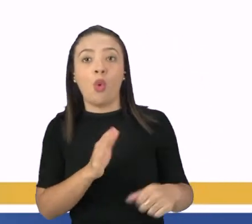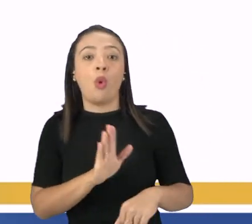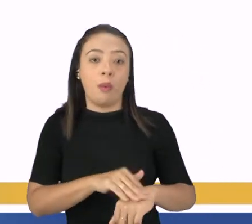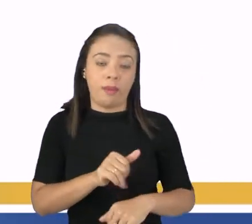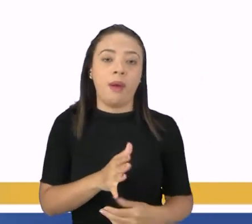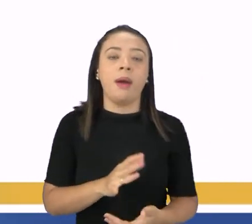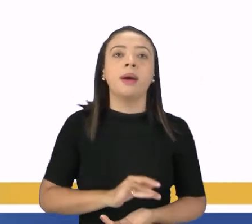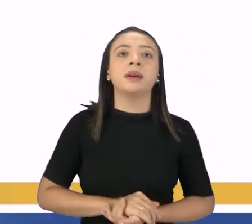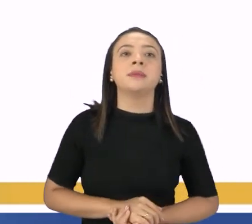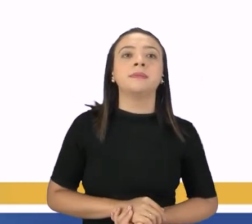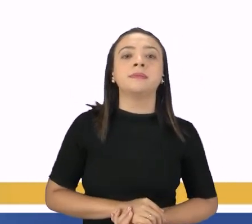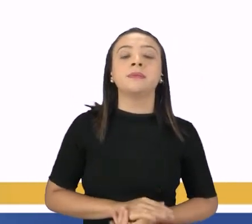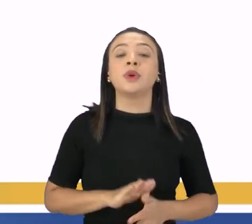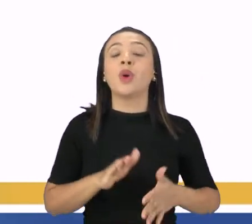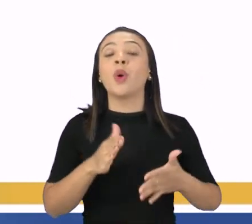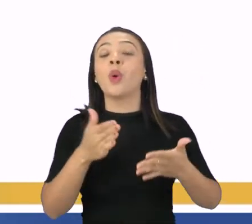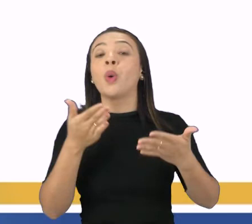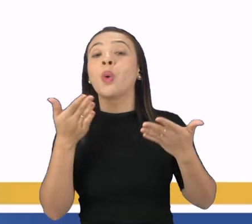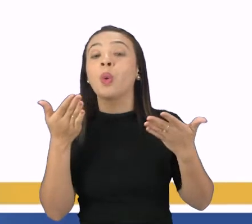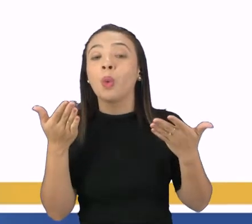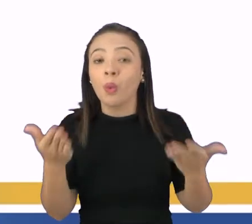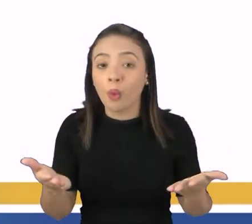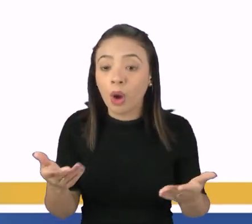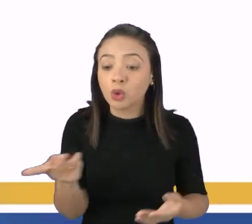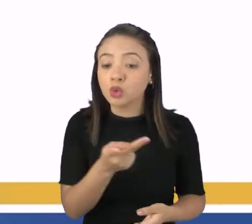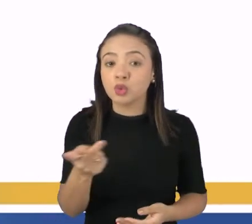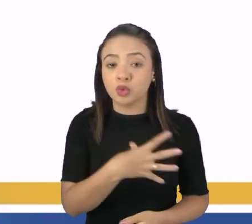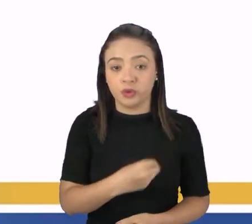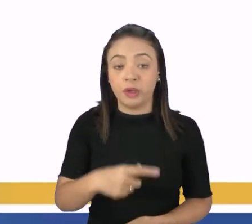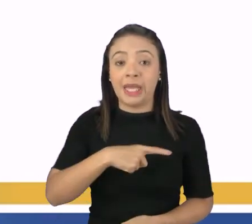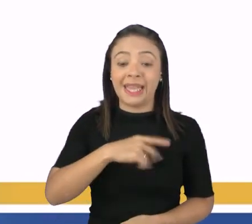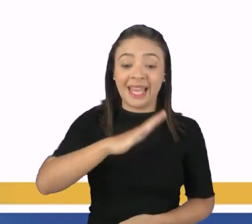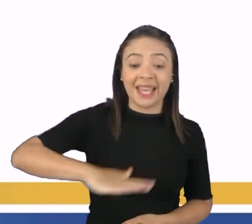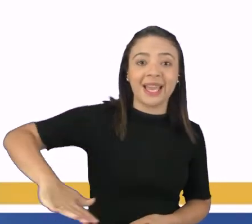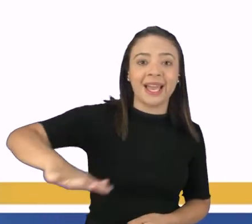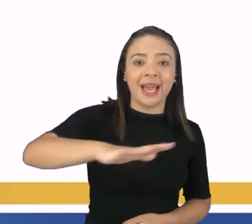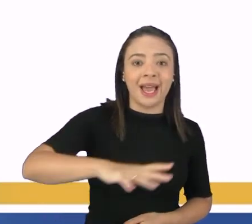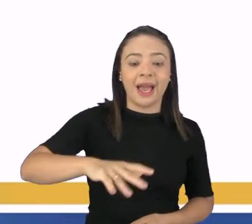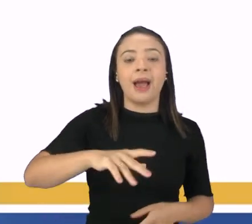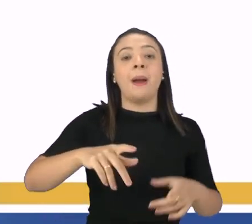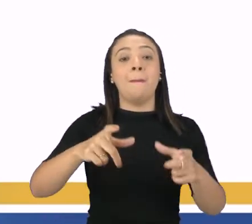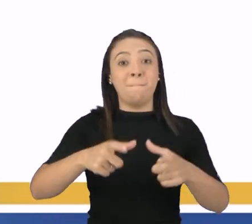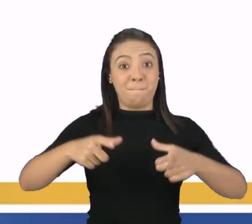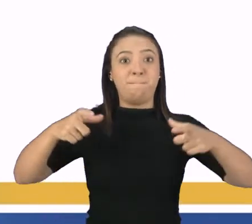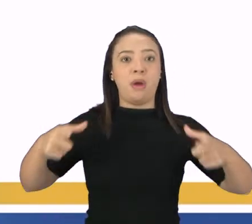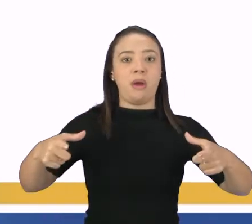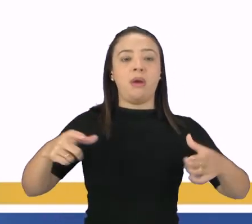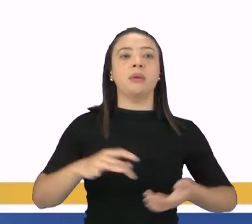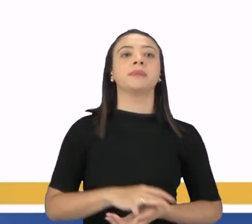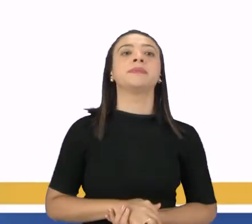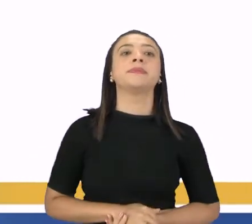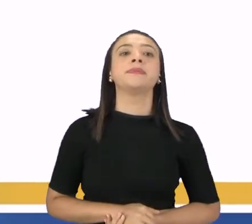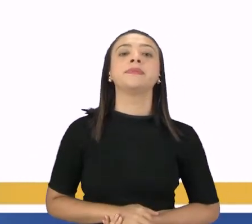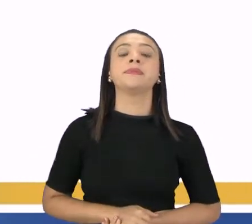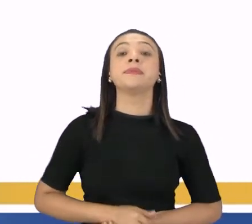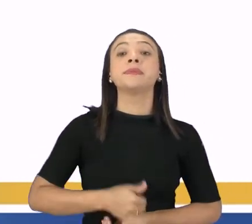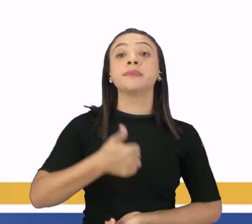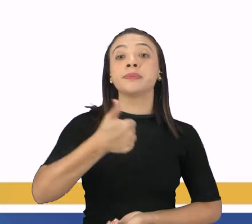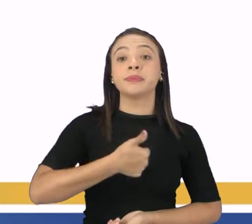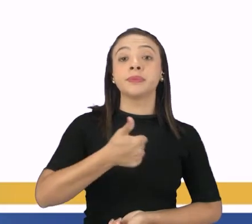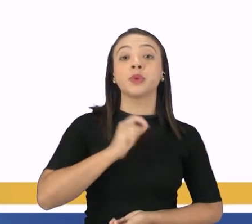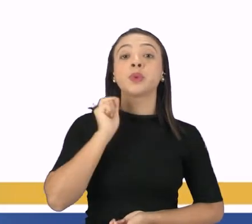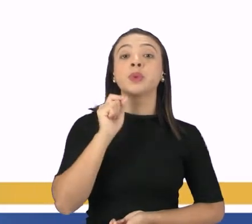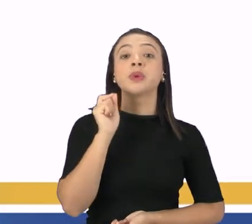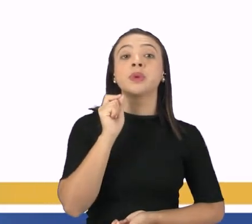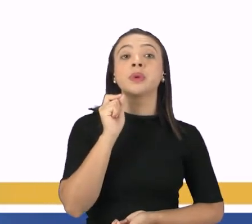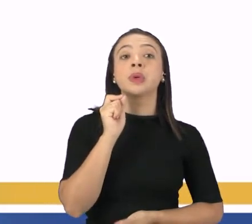filhos receberá o terreno com maior área? Então, vamos lá. Vamos primeiramente